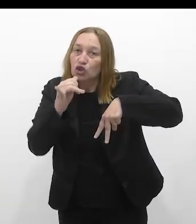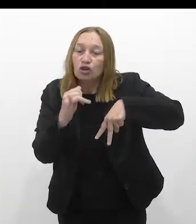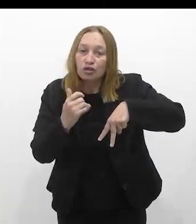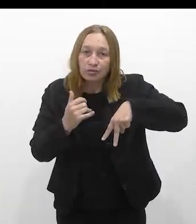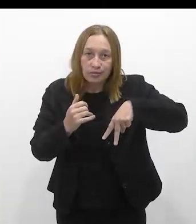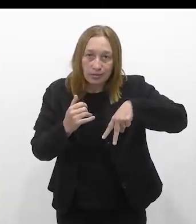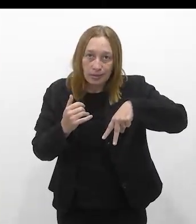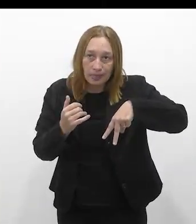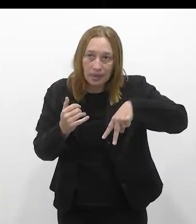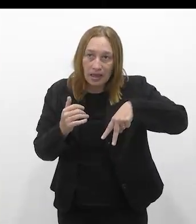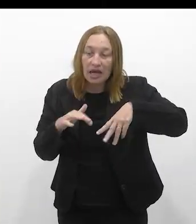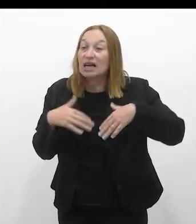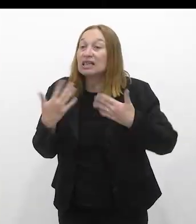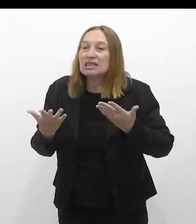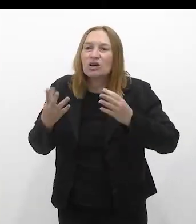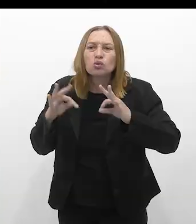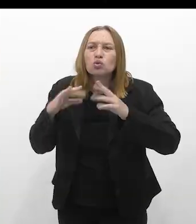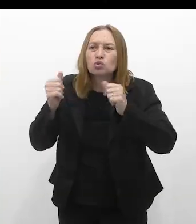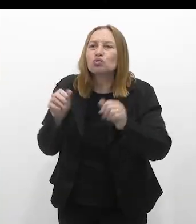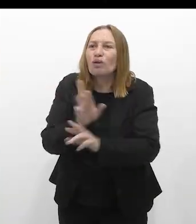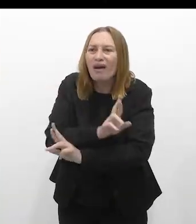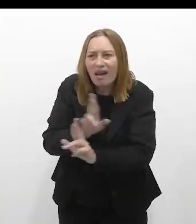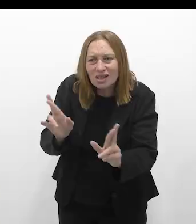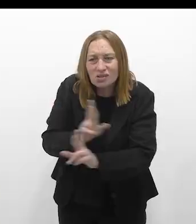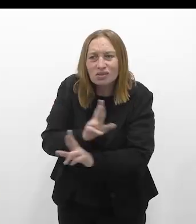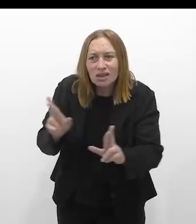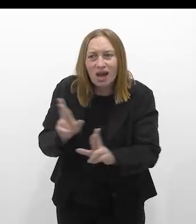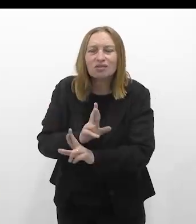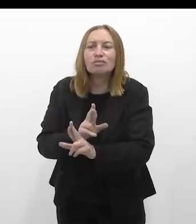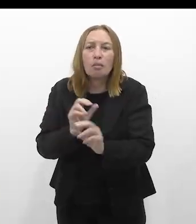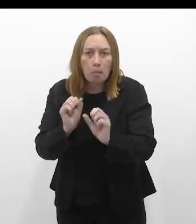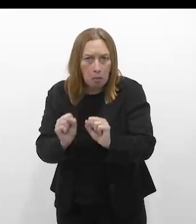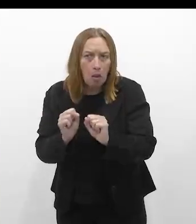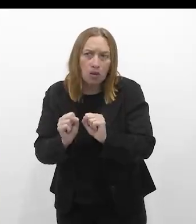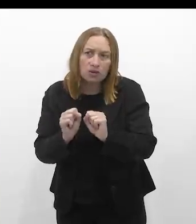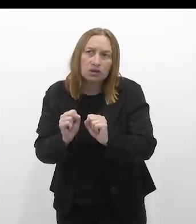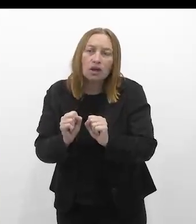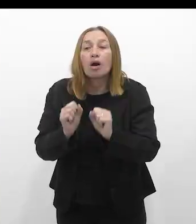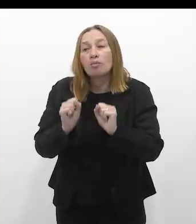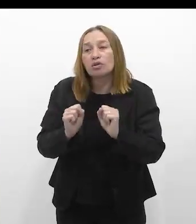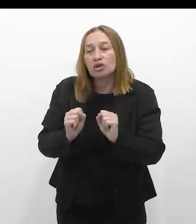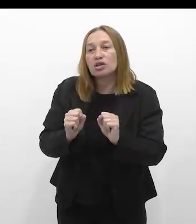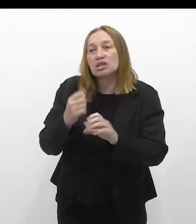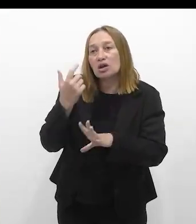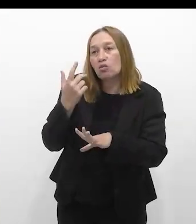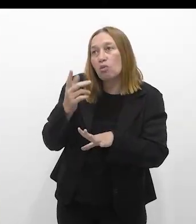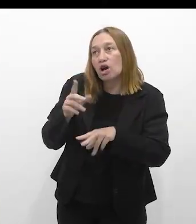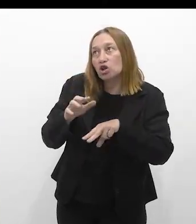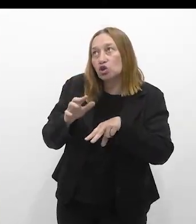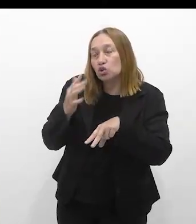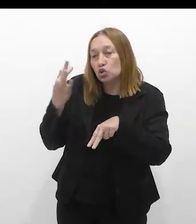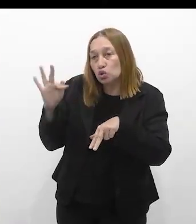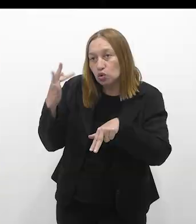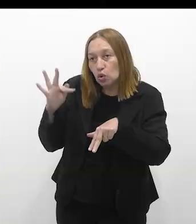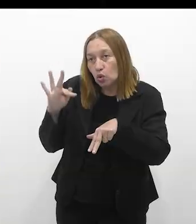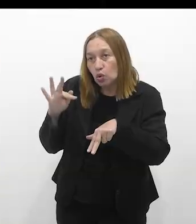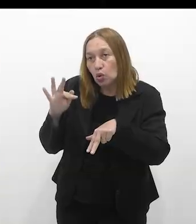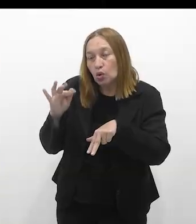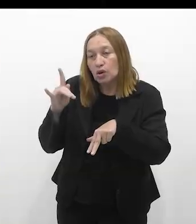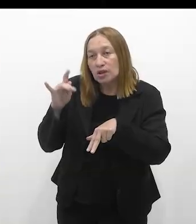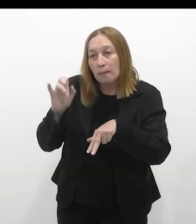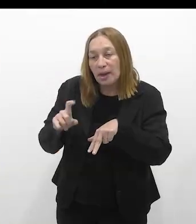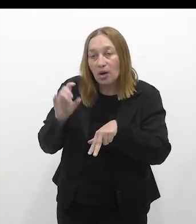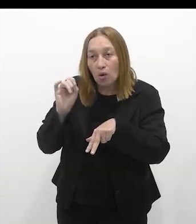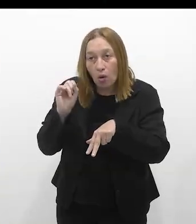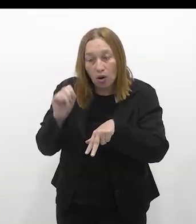Então, Está tudo relacionado, né? Pode estar tudo relacionado. Podia ser uma dor ortopédica, mas quando ele junta dor